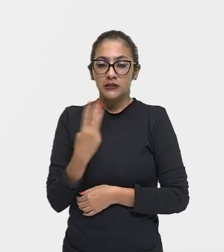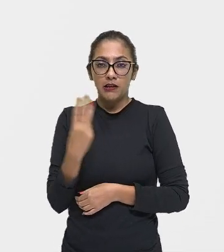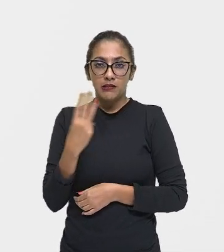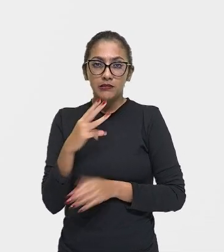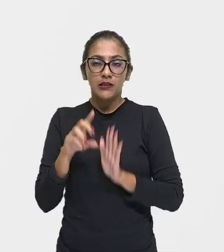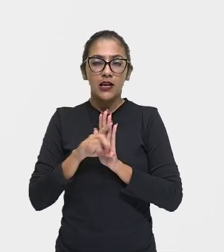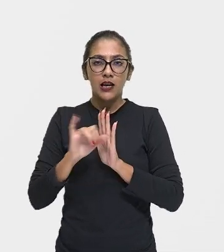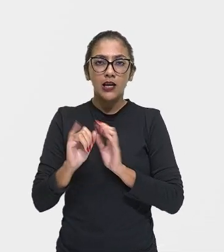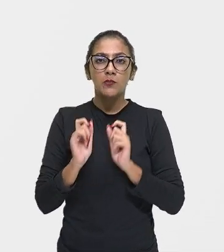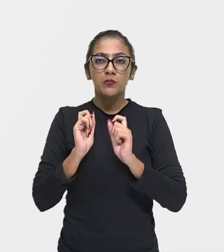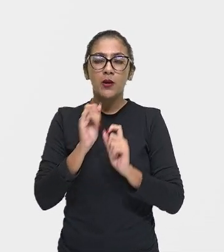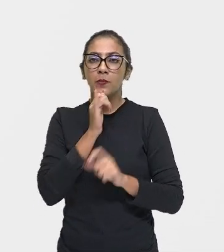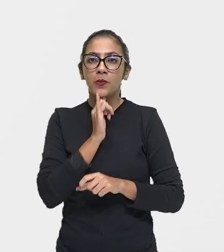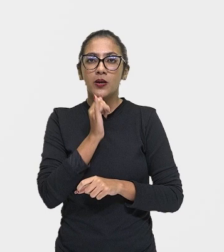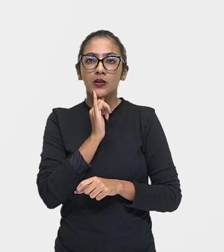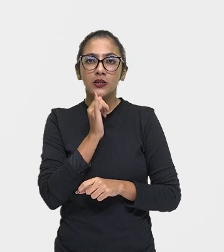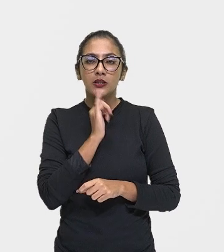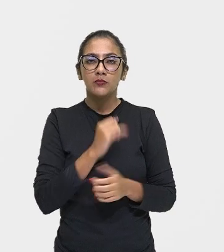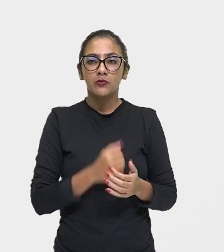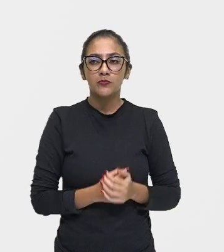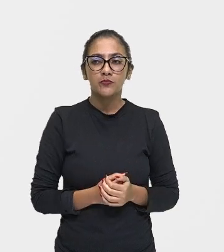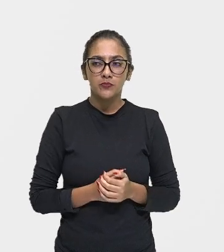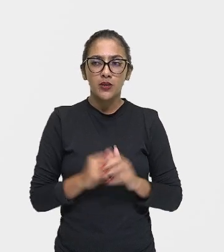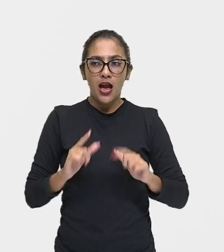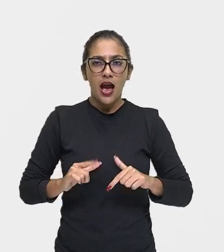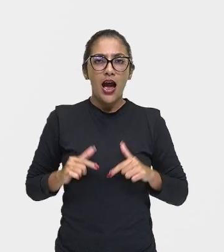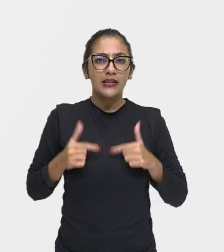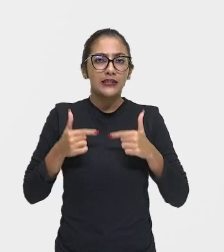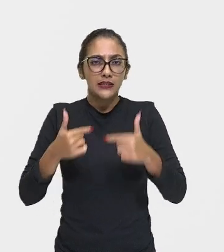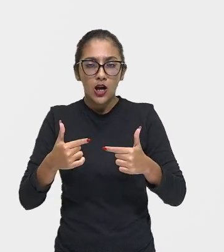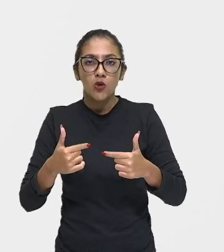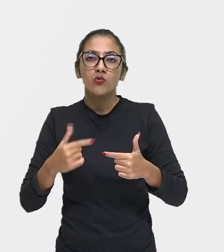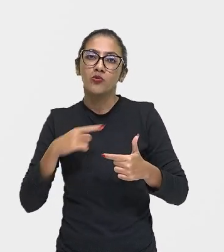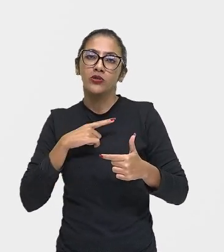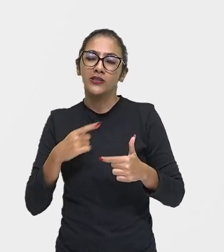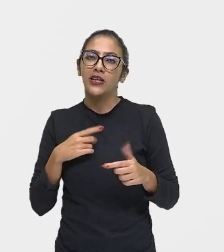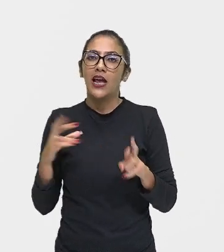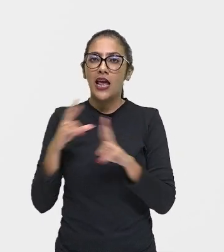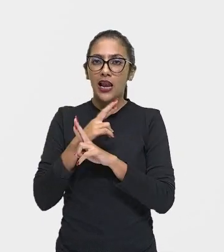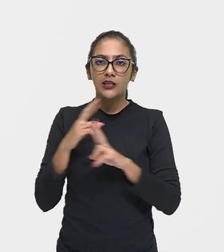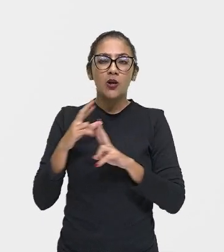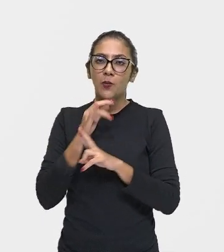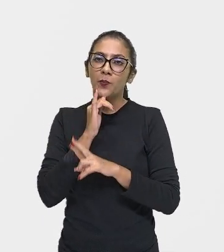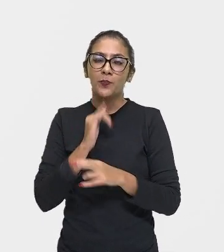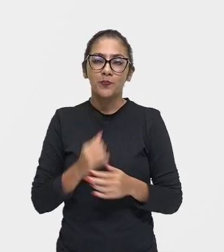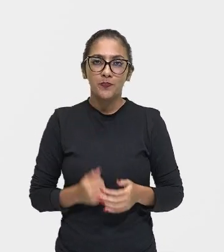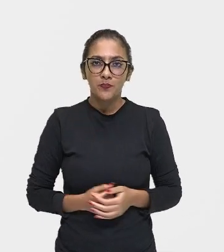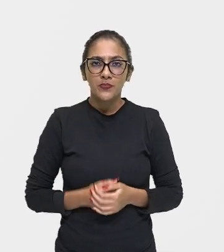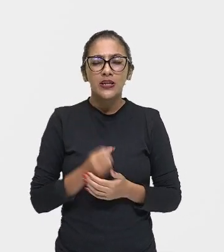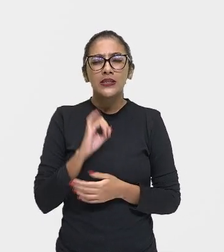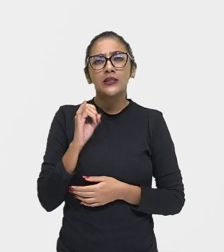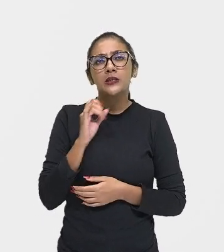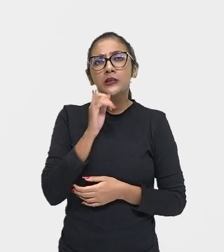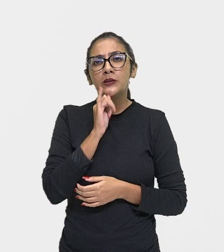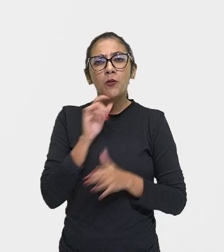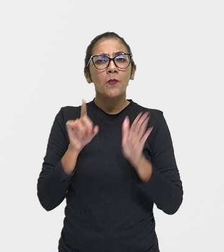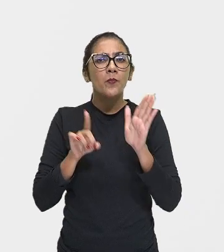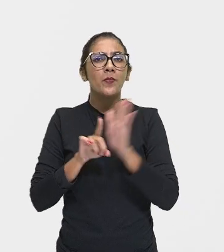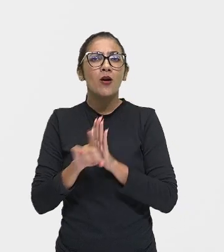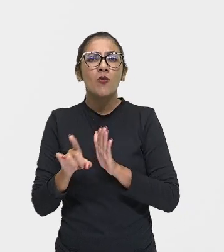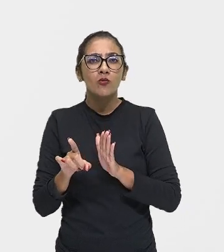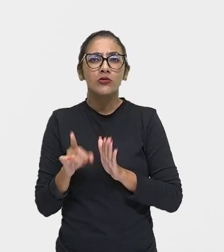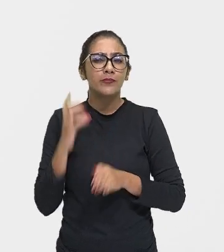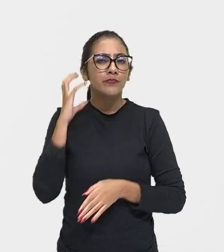toda ação corresponde a uma reação. E quando eu te pergunto, será que se eu puxar o meu